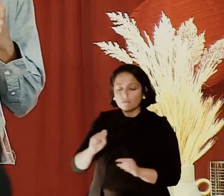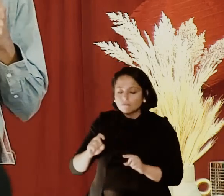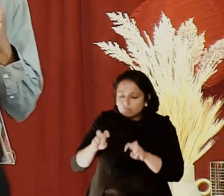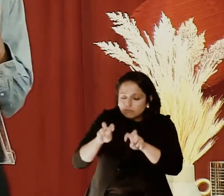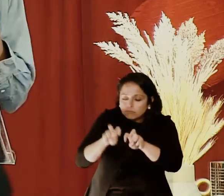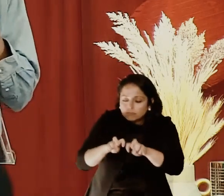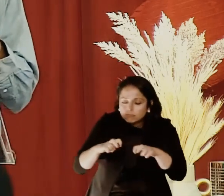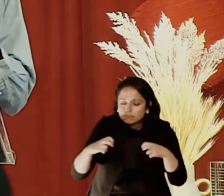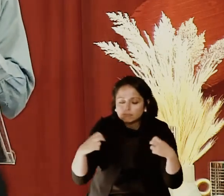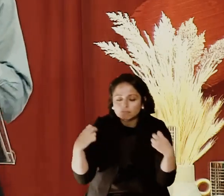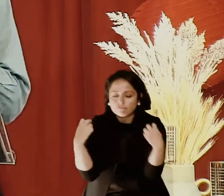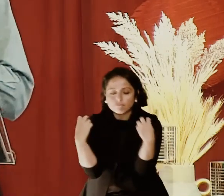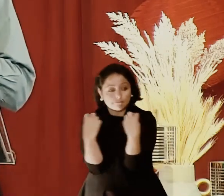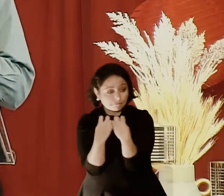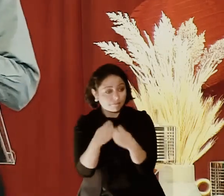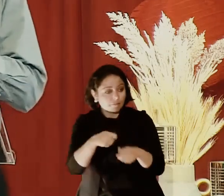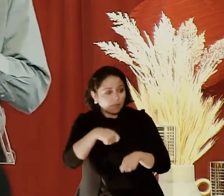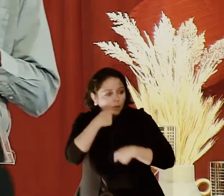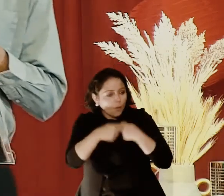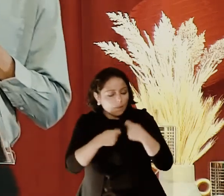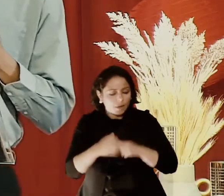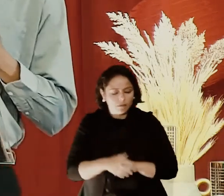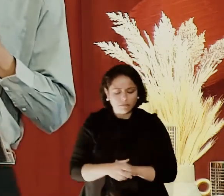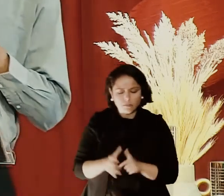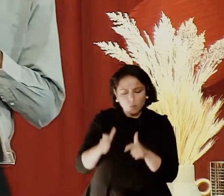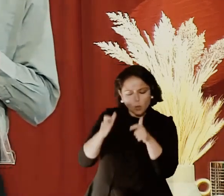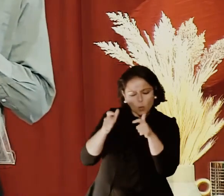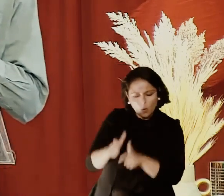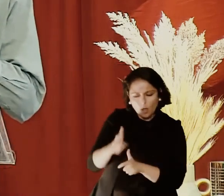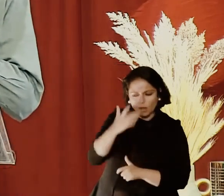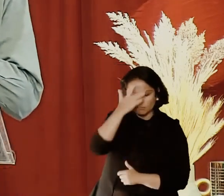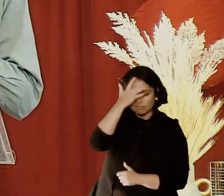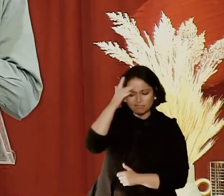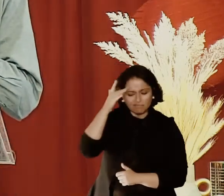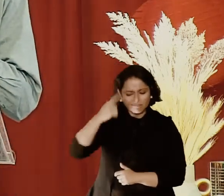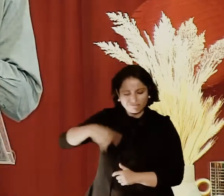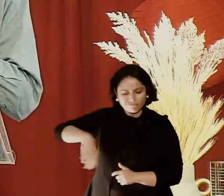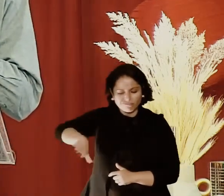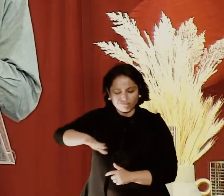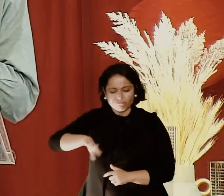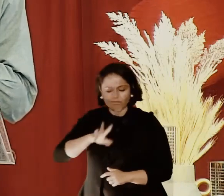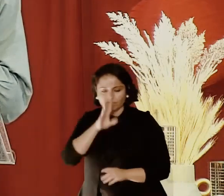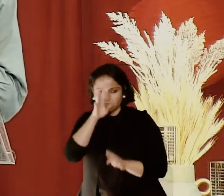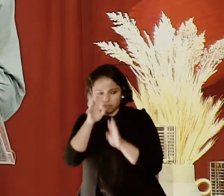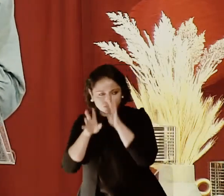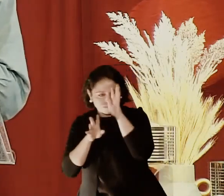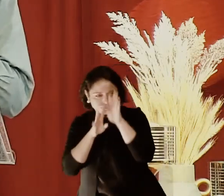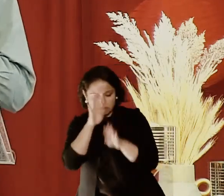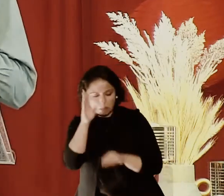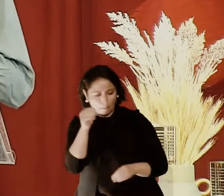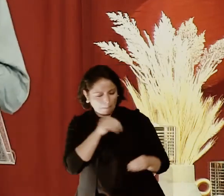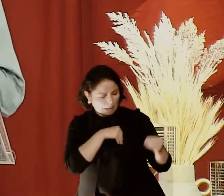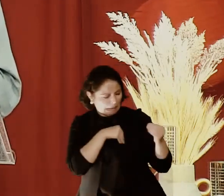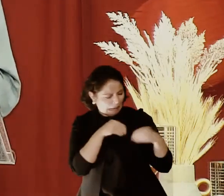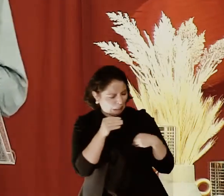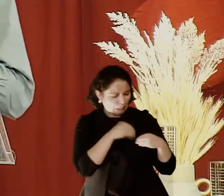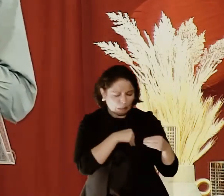pessoas honradas, havia pessoas consideradas